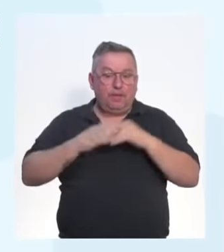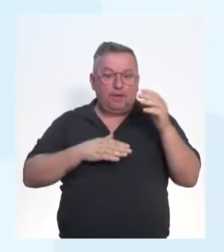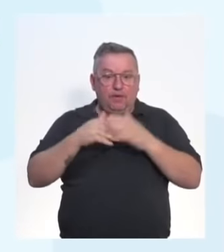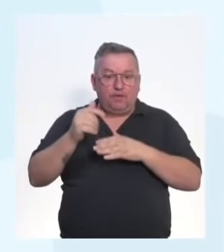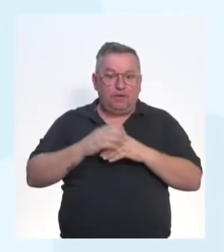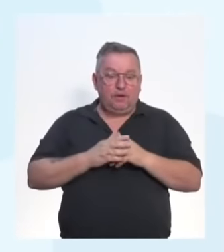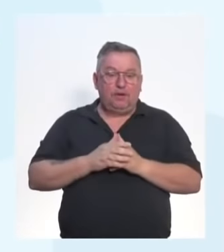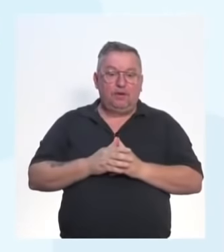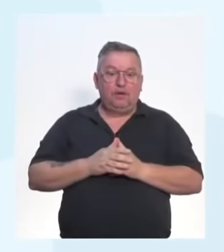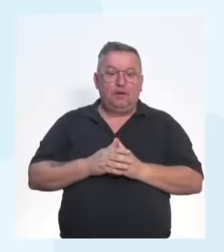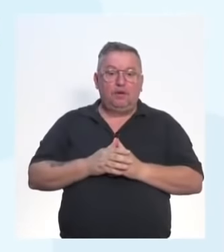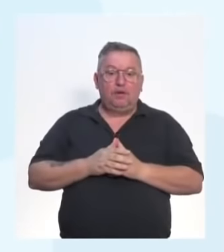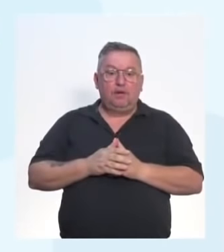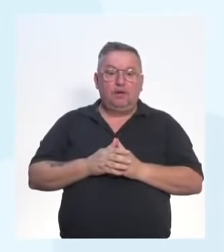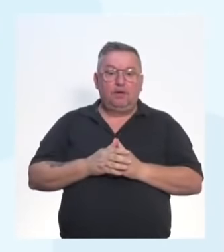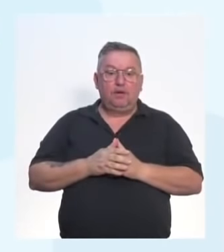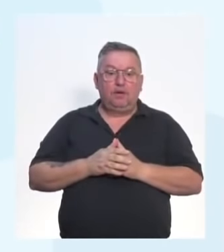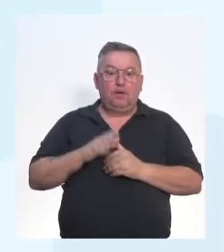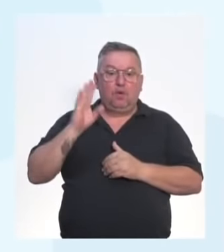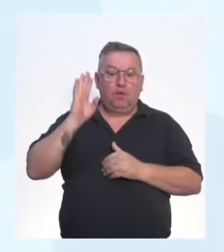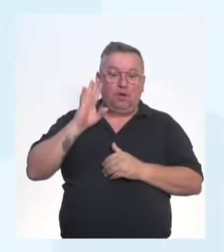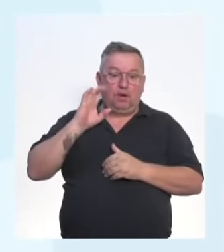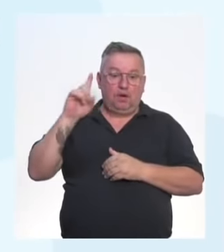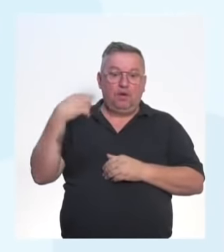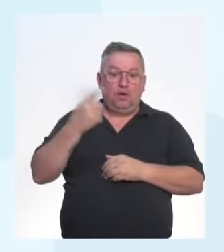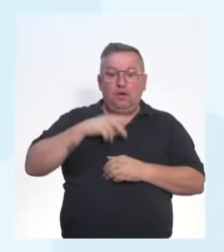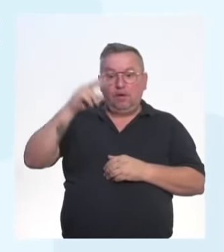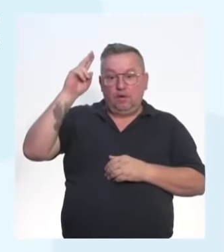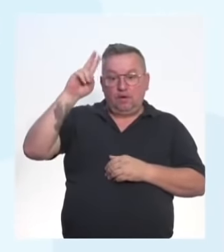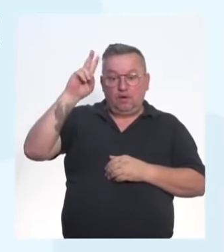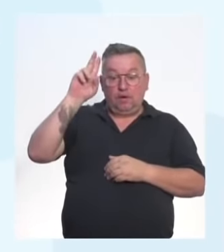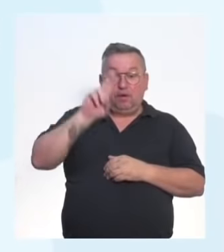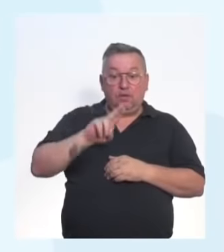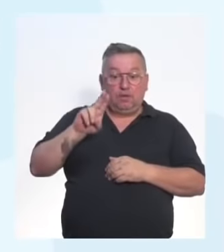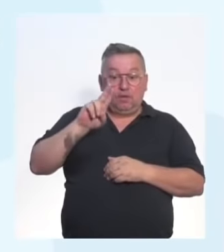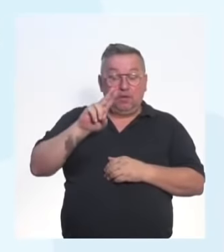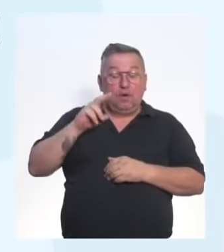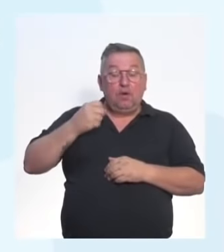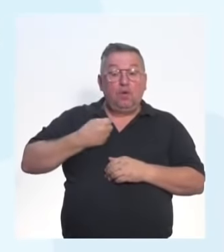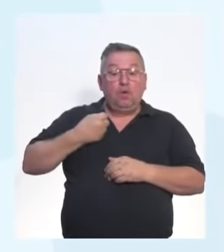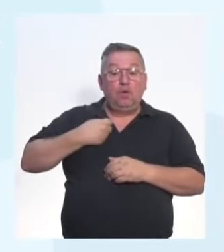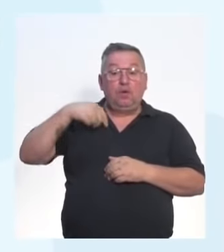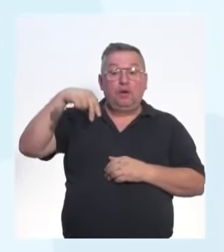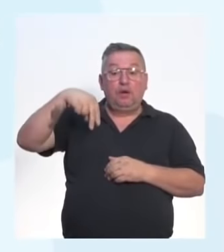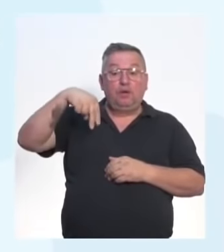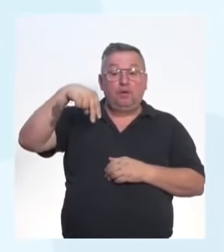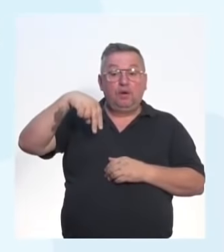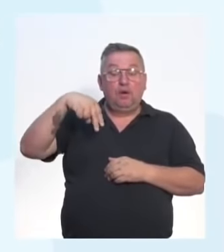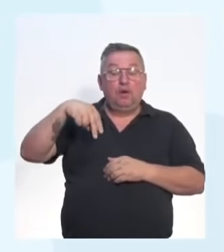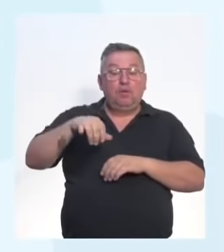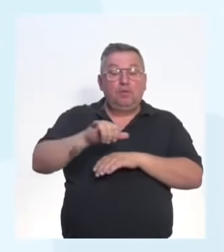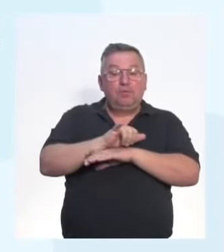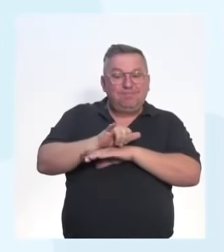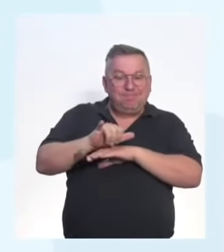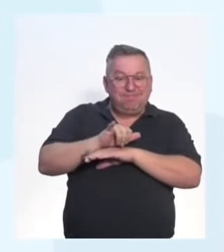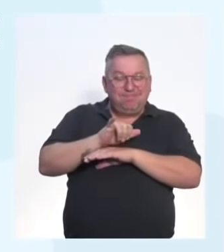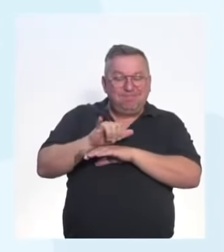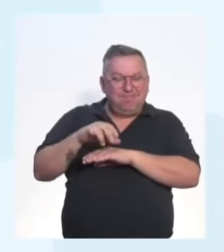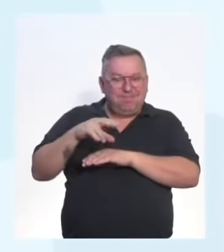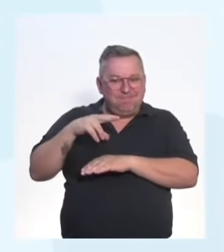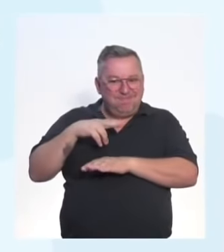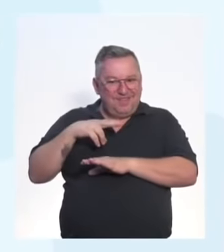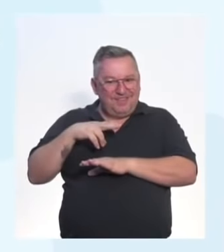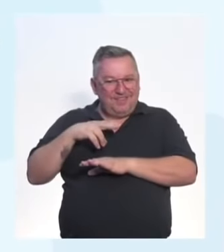tudo bem? O legal dessa história é que nós vamos usar os números naturais por meio de estratégias pessoais, que recai naquilo que a